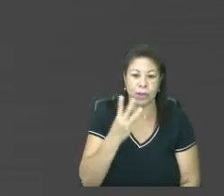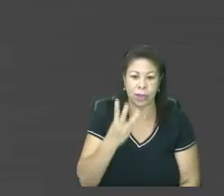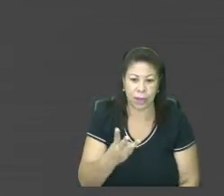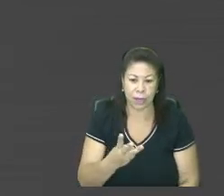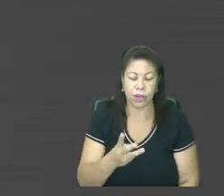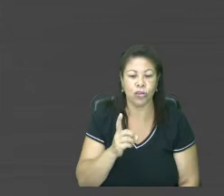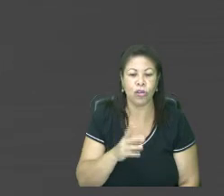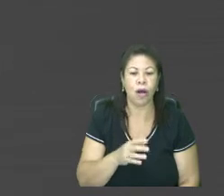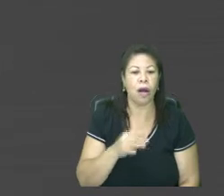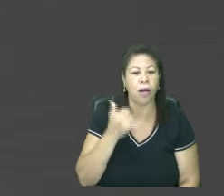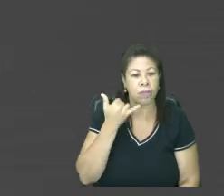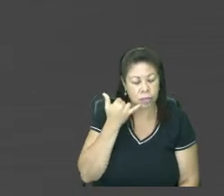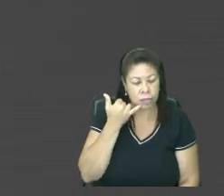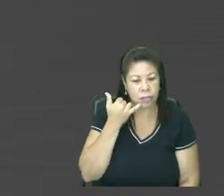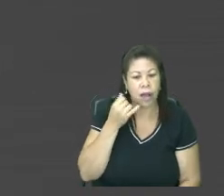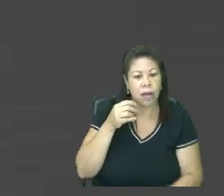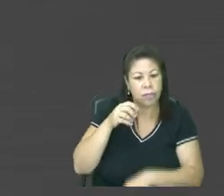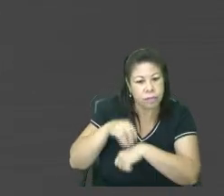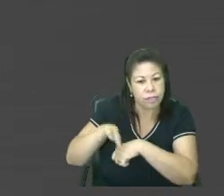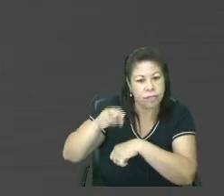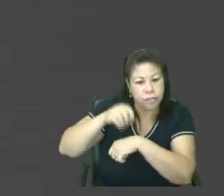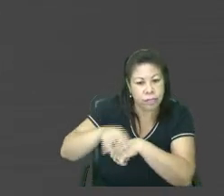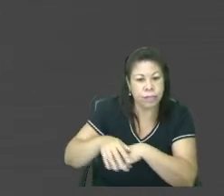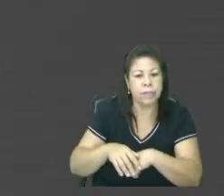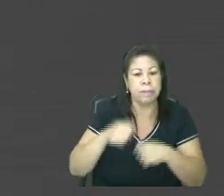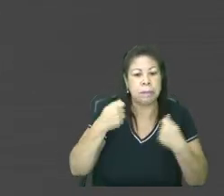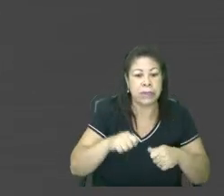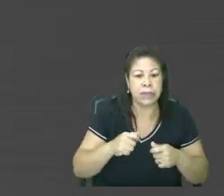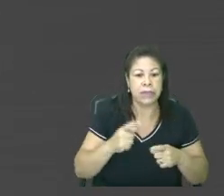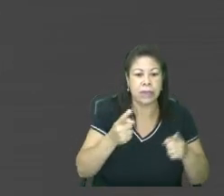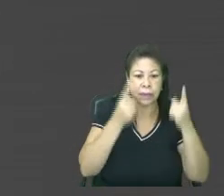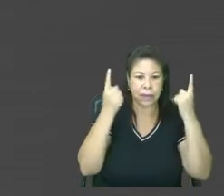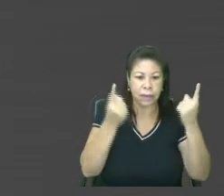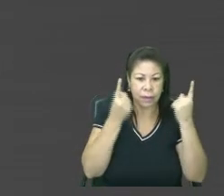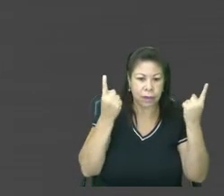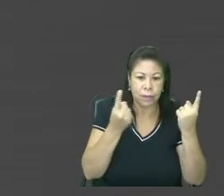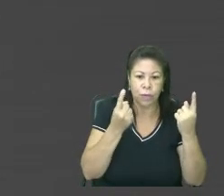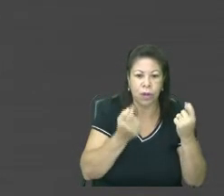que não precisou o envio da ambulância.